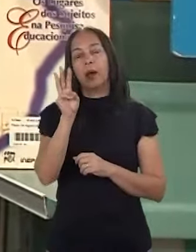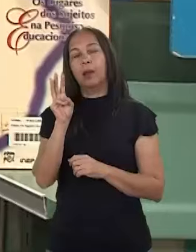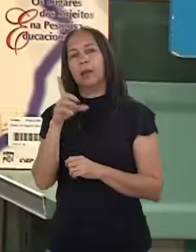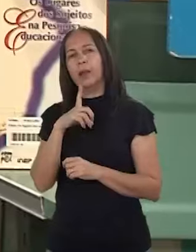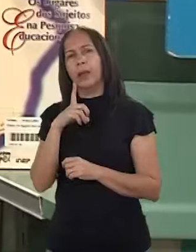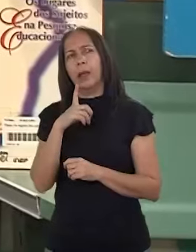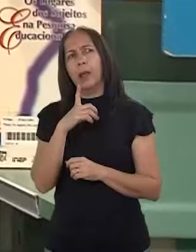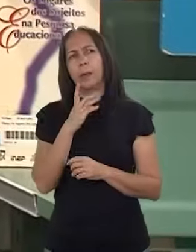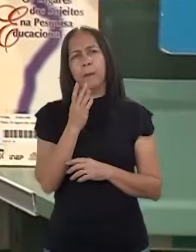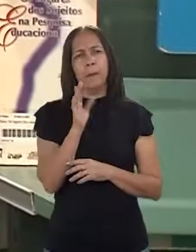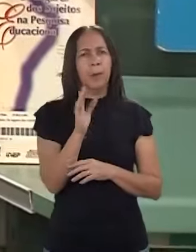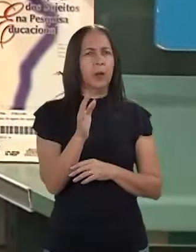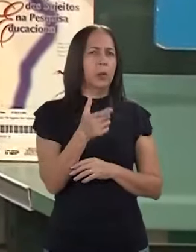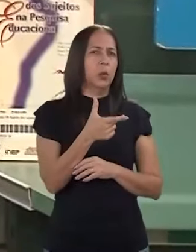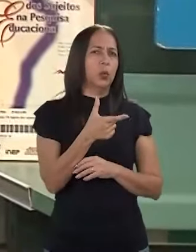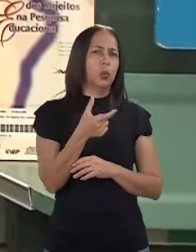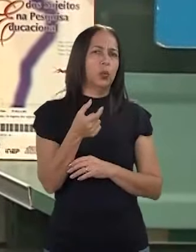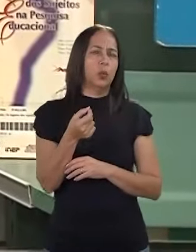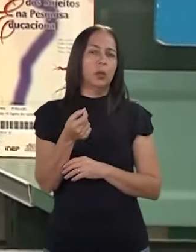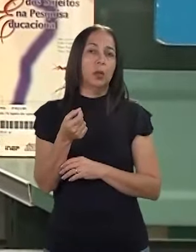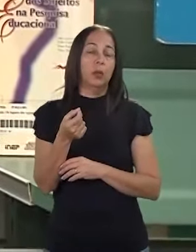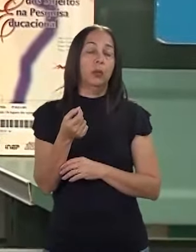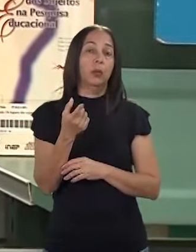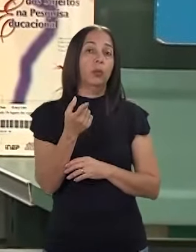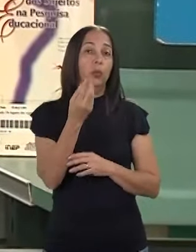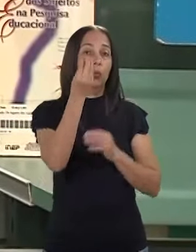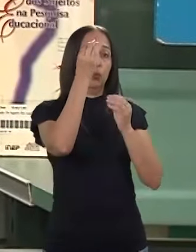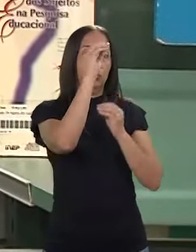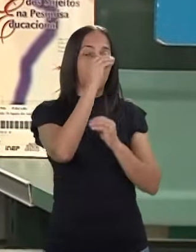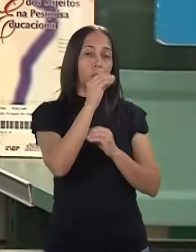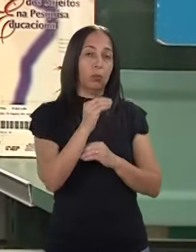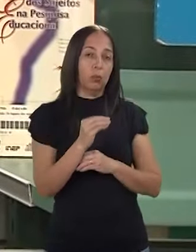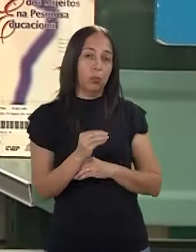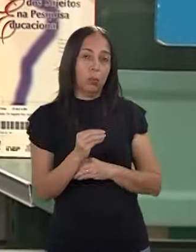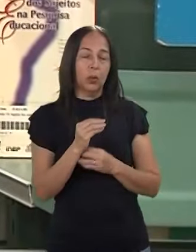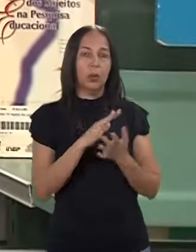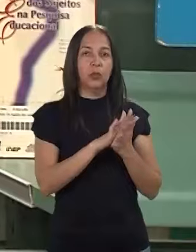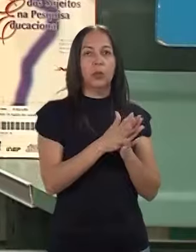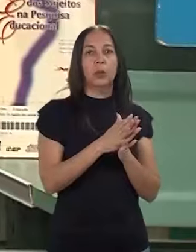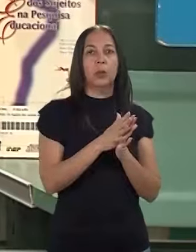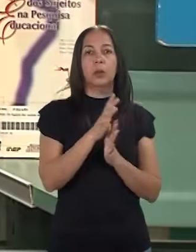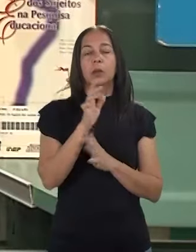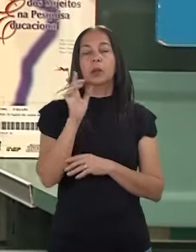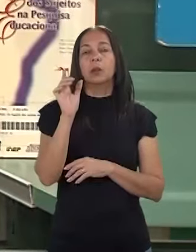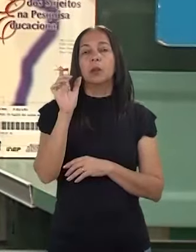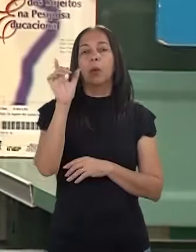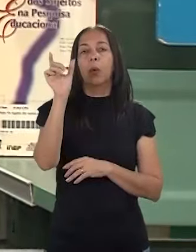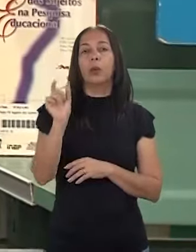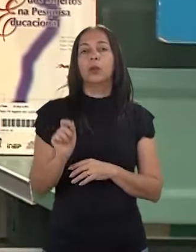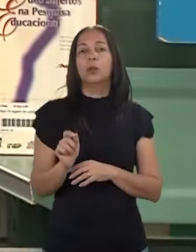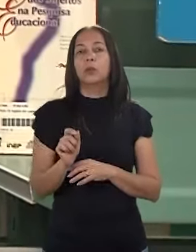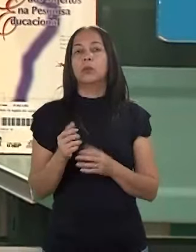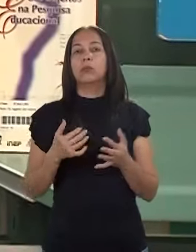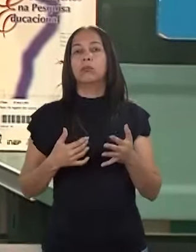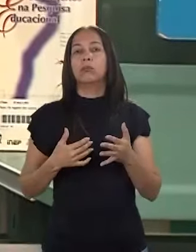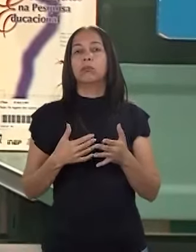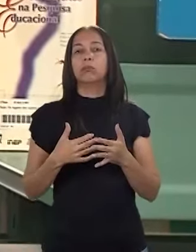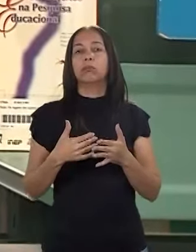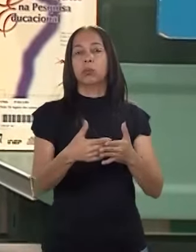mapeamento disponível no site desvelar existem cerca de 200 casos de discriminação